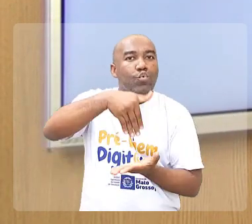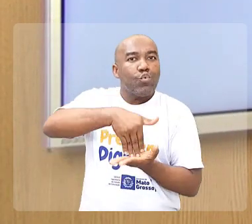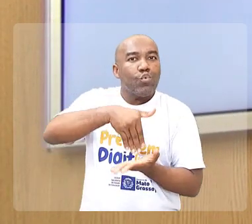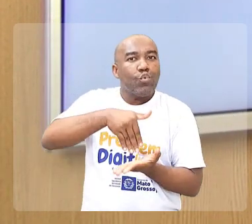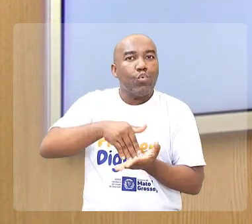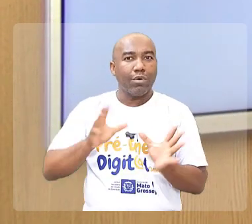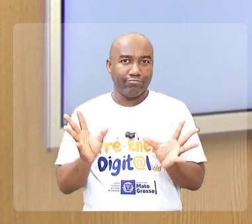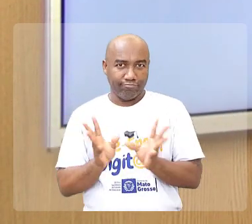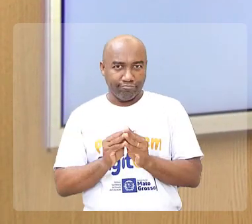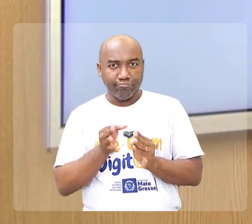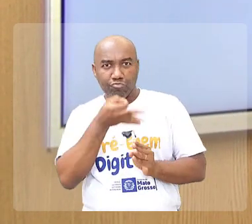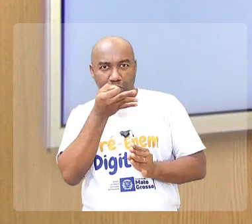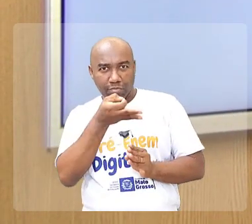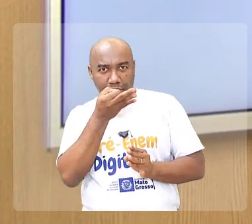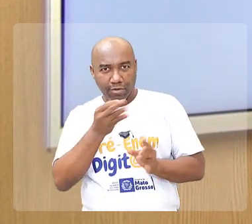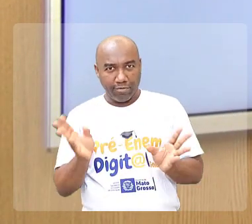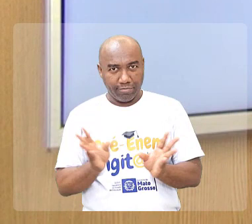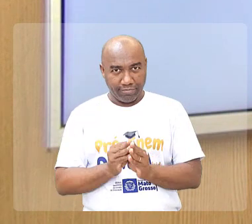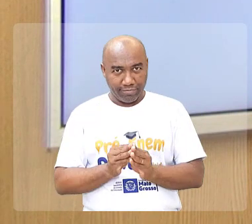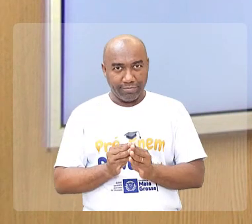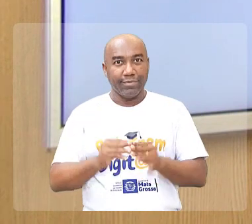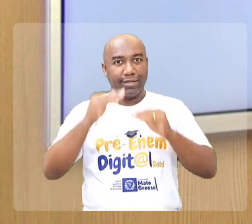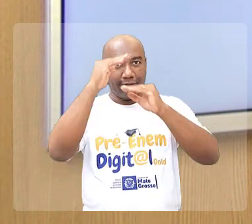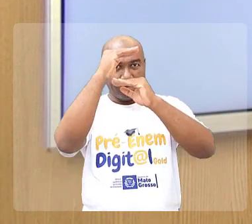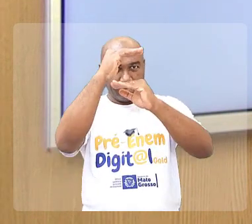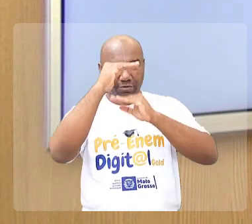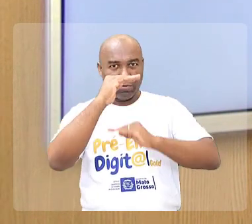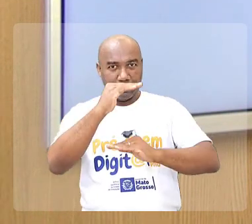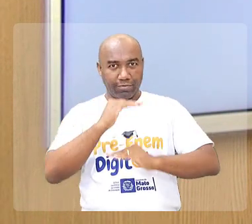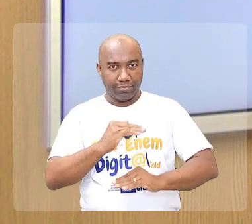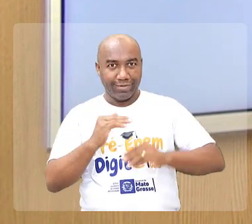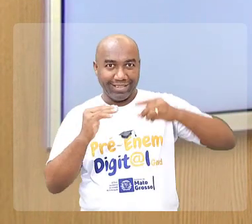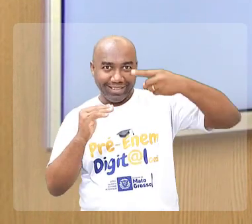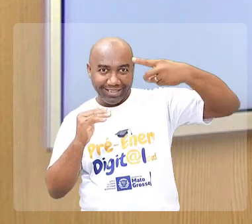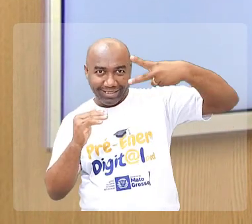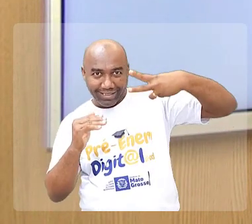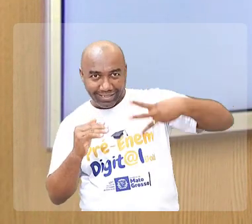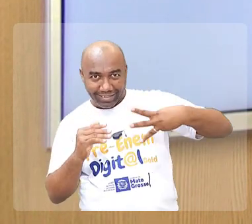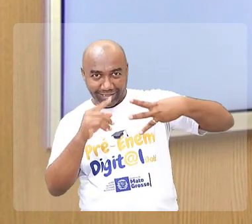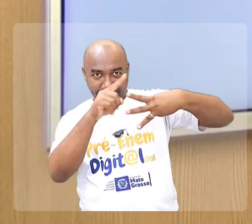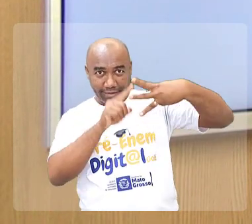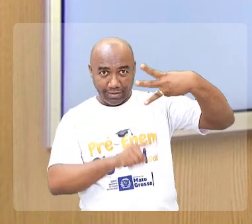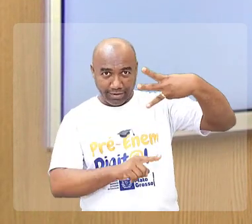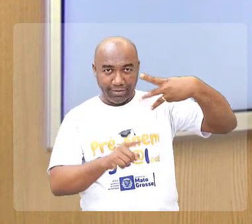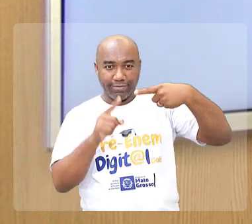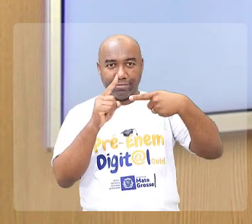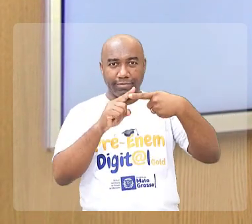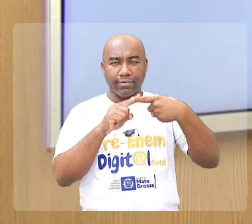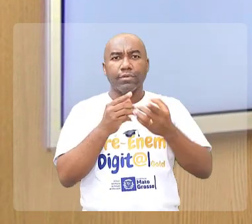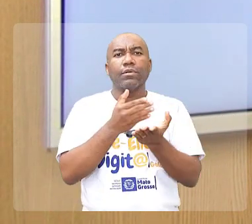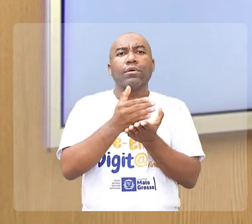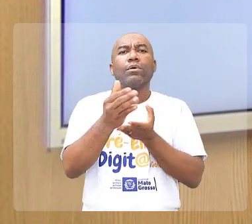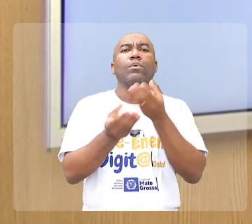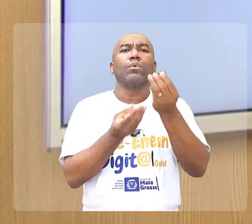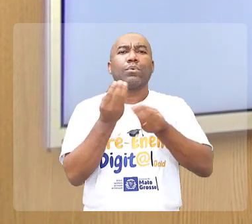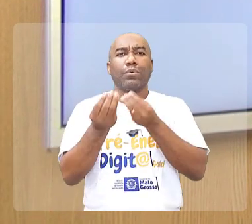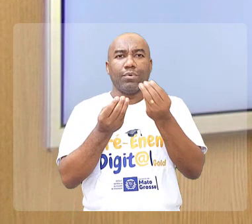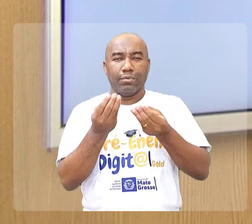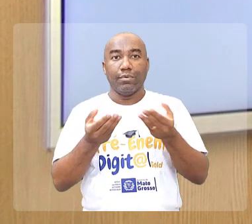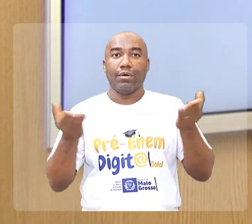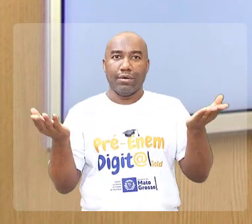até aproximadamente a 20ª linha do seu texto, certo? E agora nós vamos